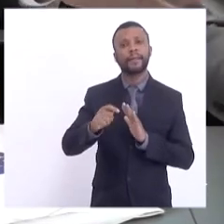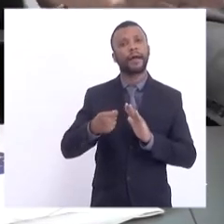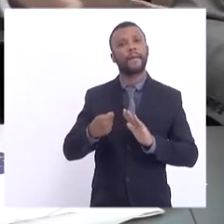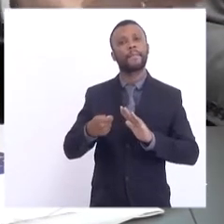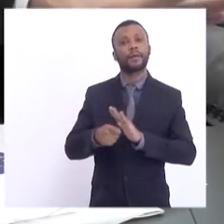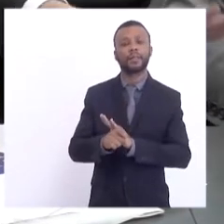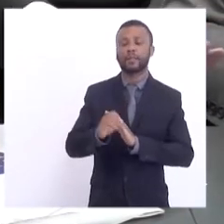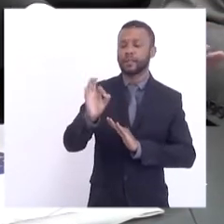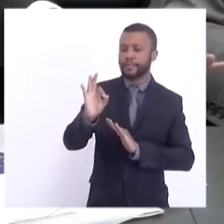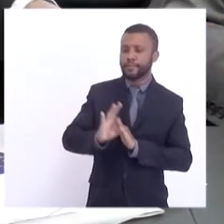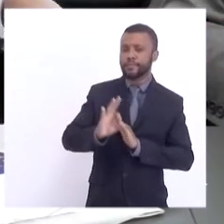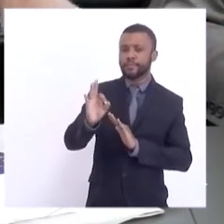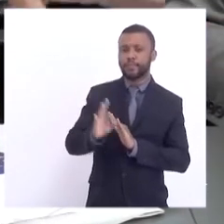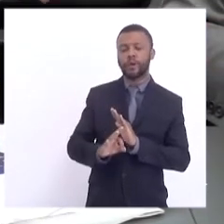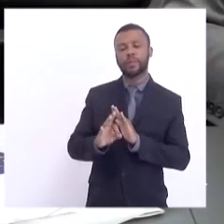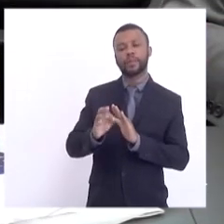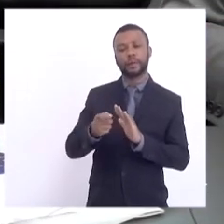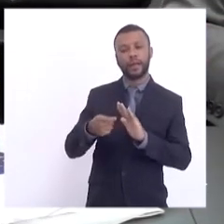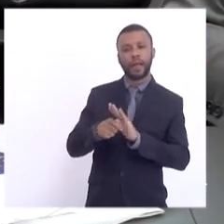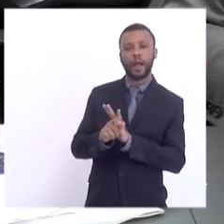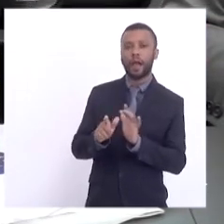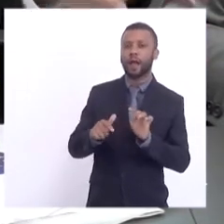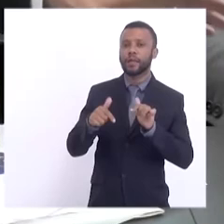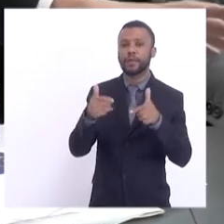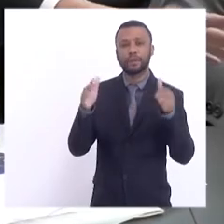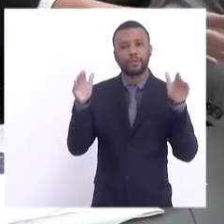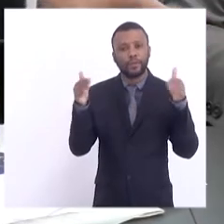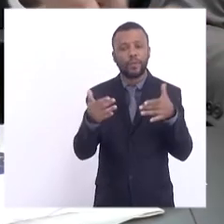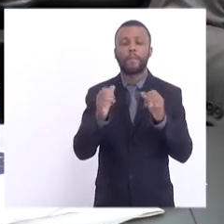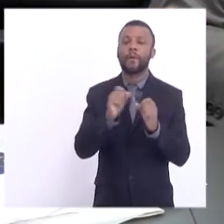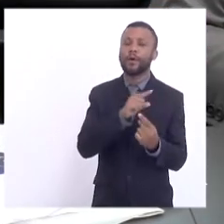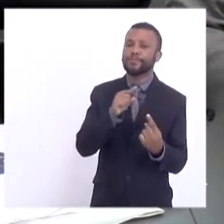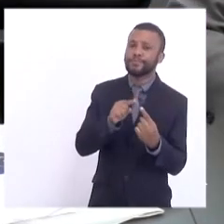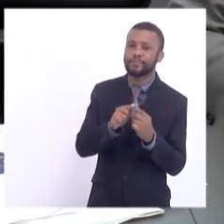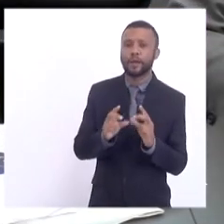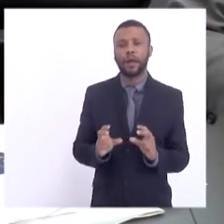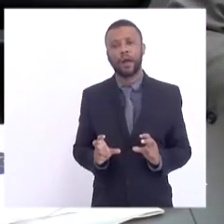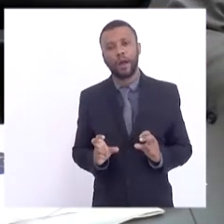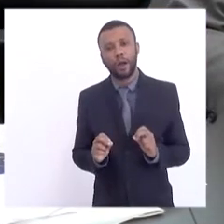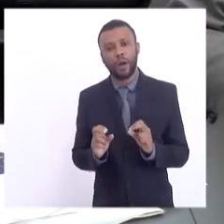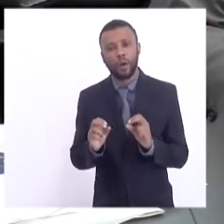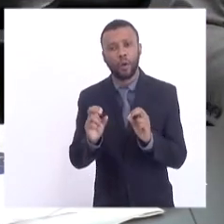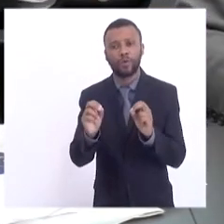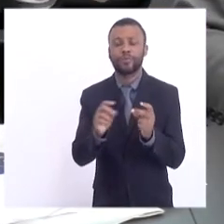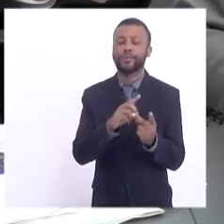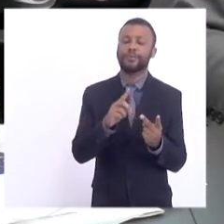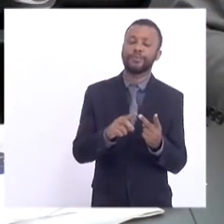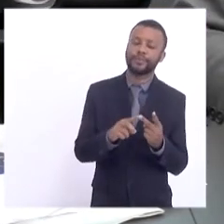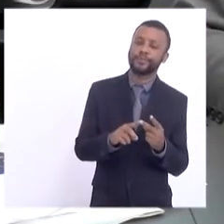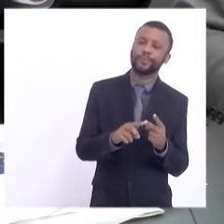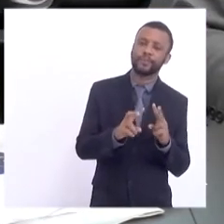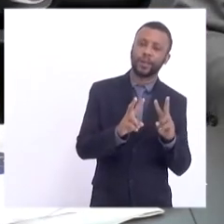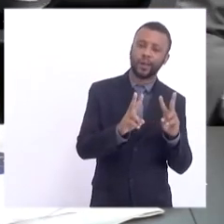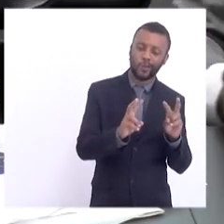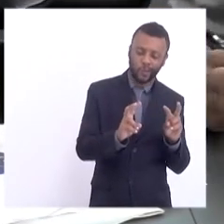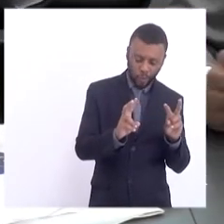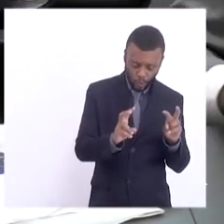percentual naquela ação específica que pode ser relacionada à Oncologia o relacionada à